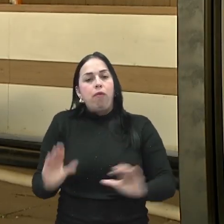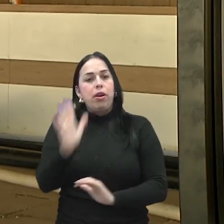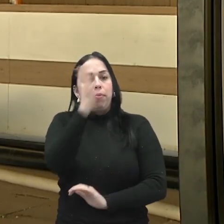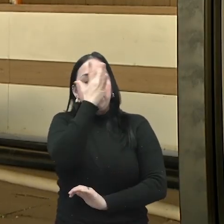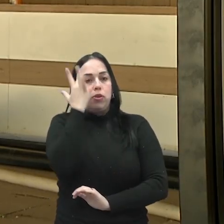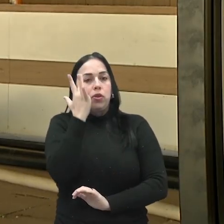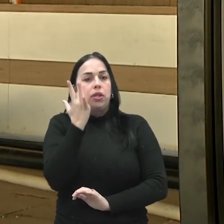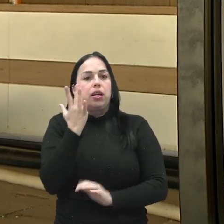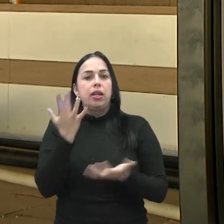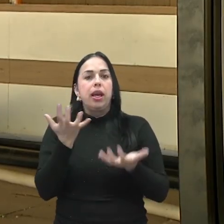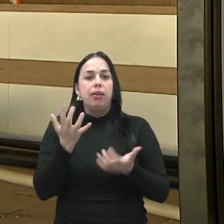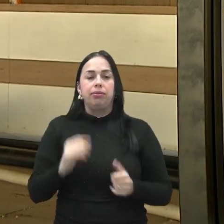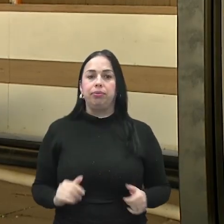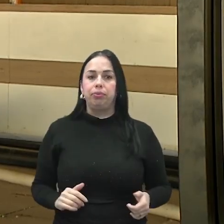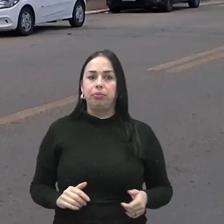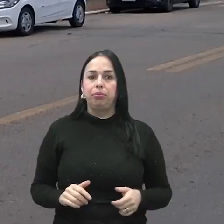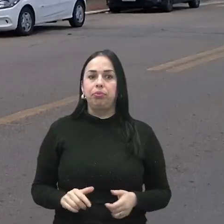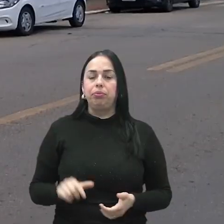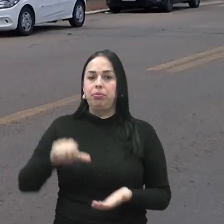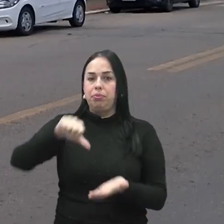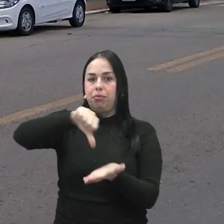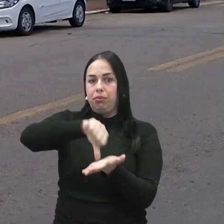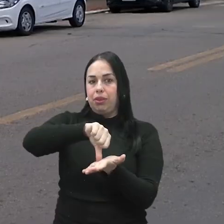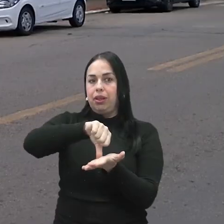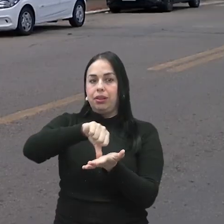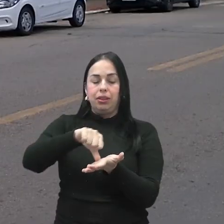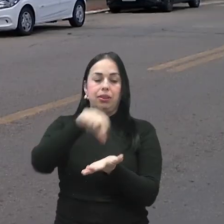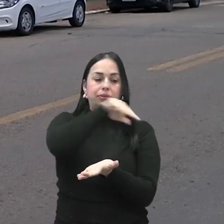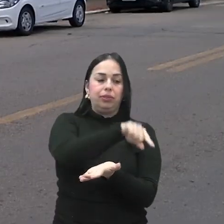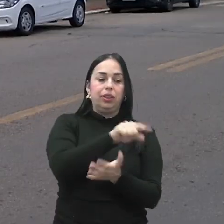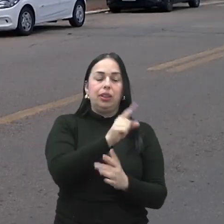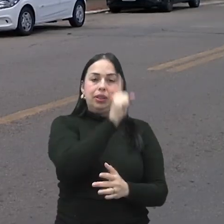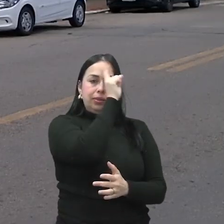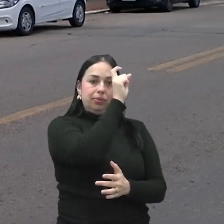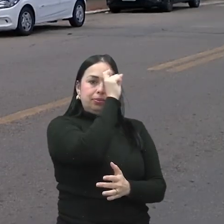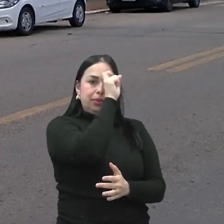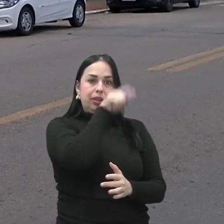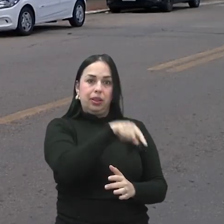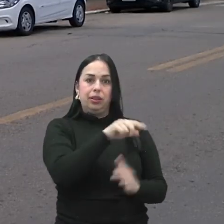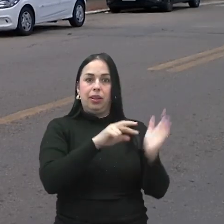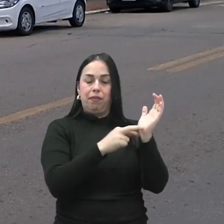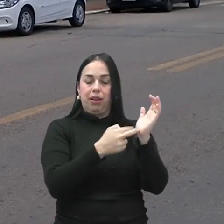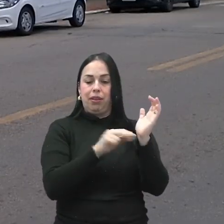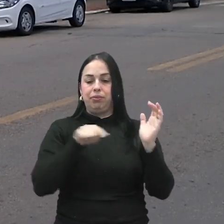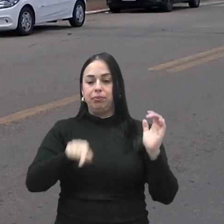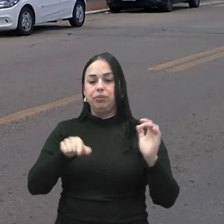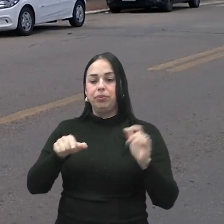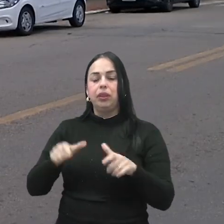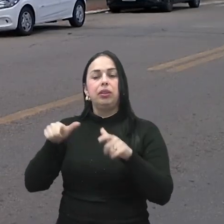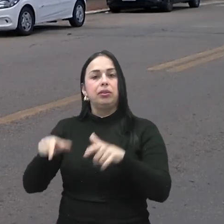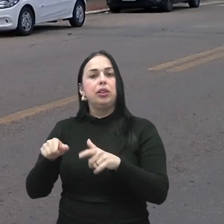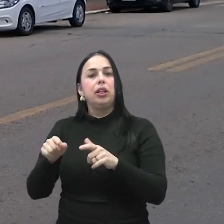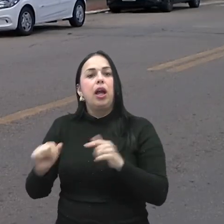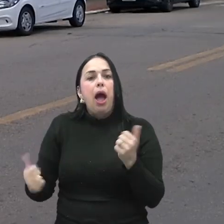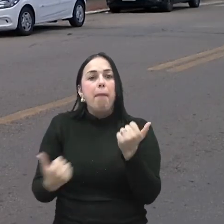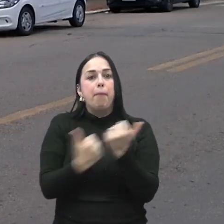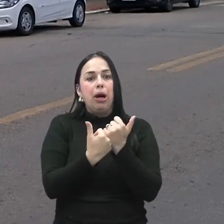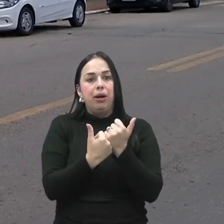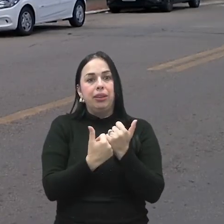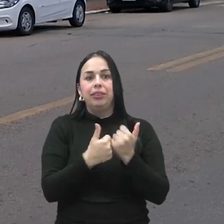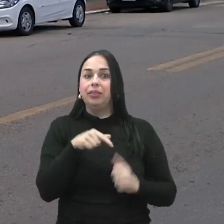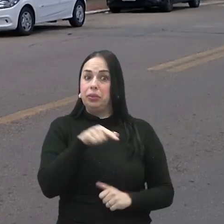que busca esse serviço. A unidade é uma extensão do Hospital Municipal, que tem uma demanda alta